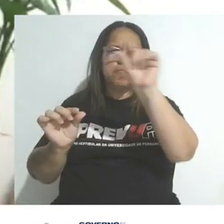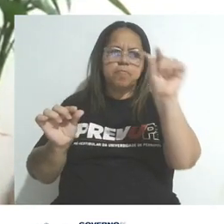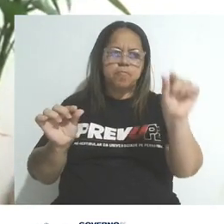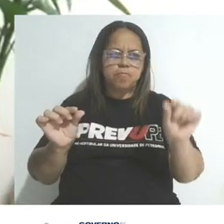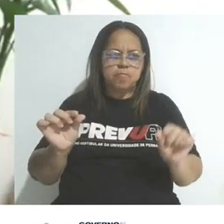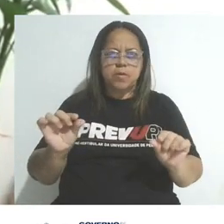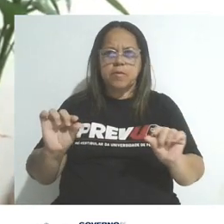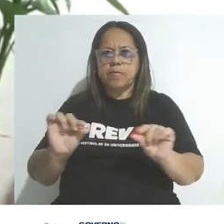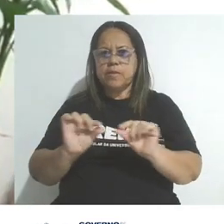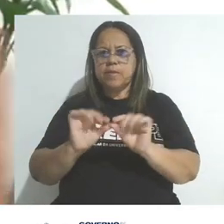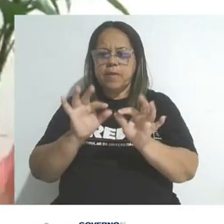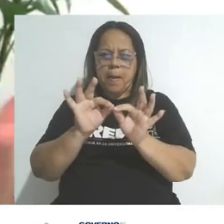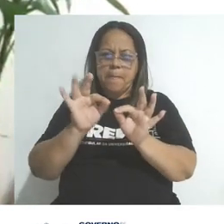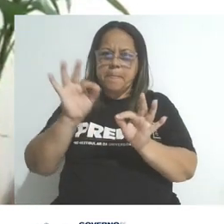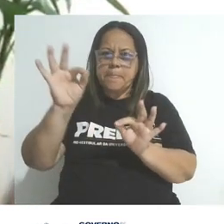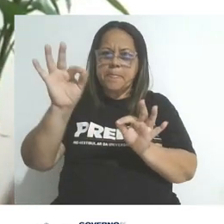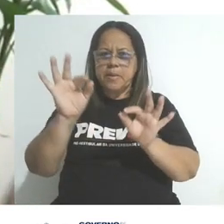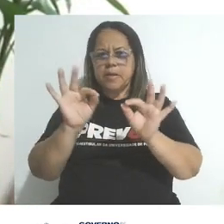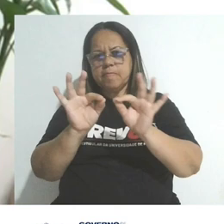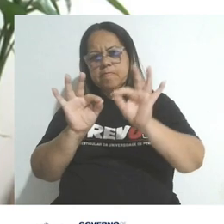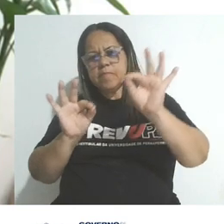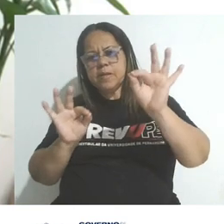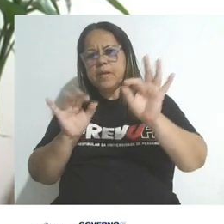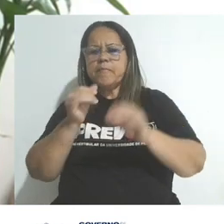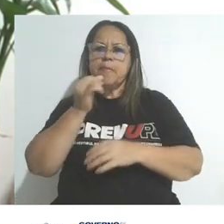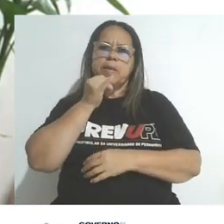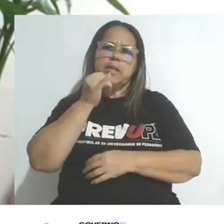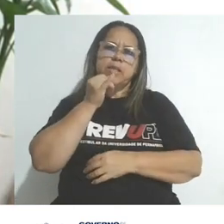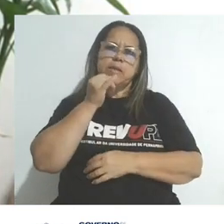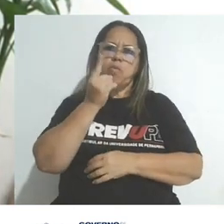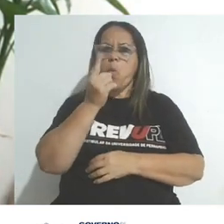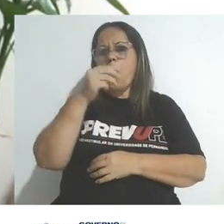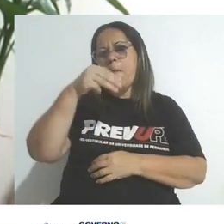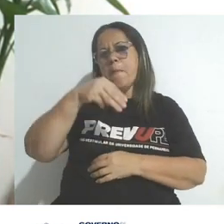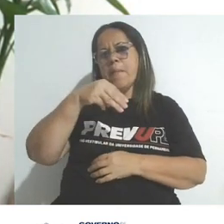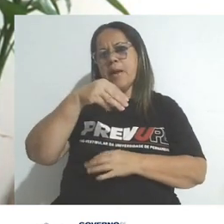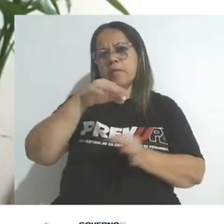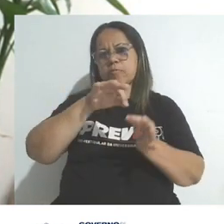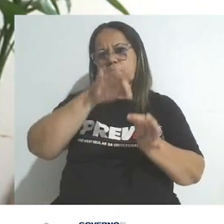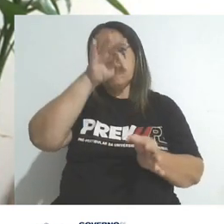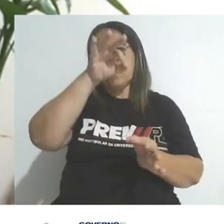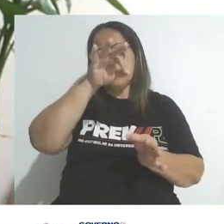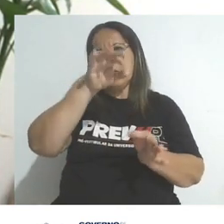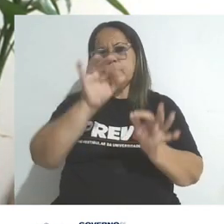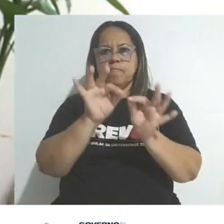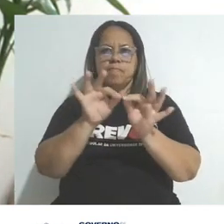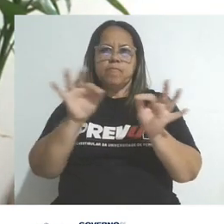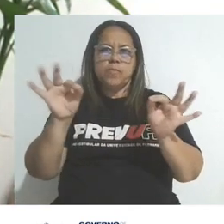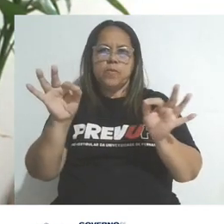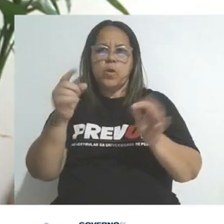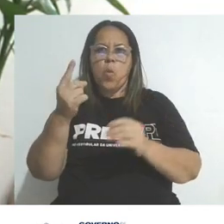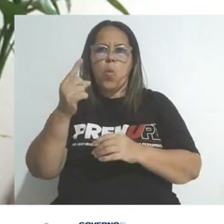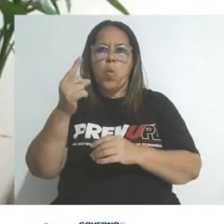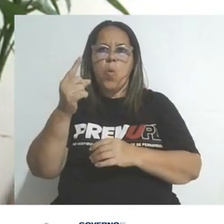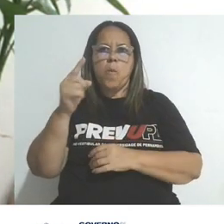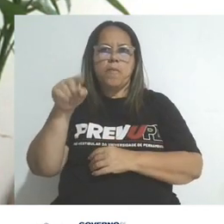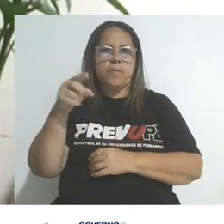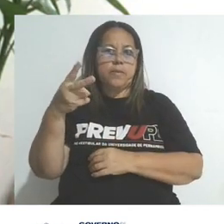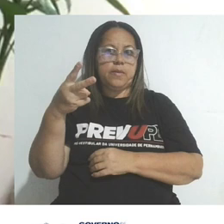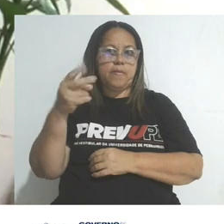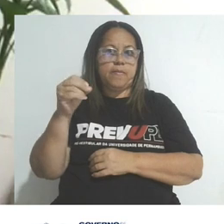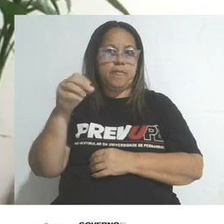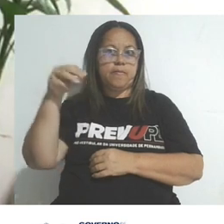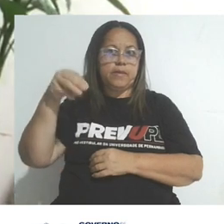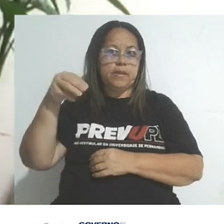medida dessa tela, por exemplo, 1 metro por 1,20 m, né? Digamos que sejam essas respectivas dimensões.